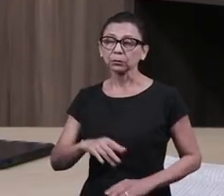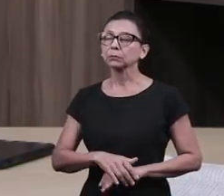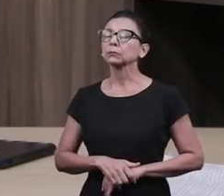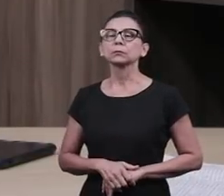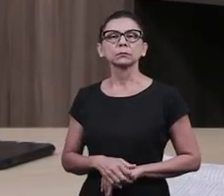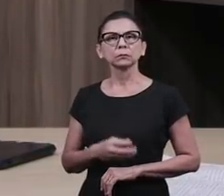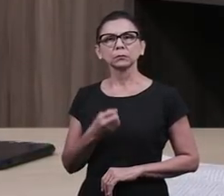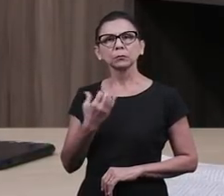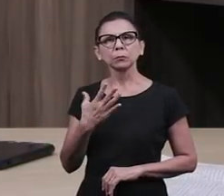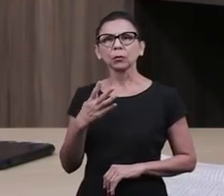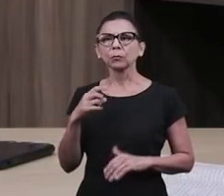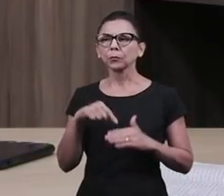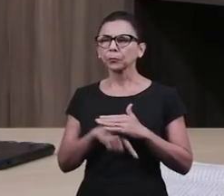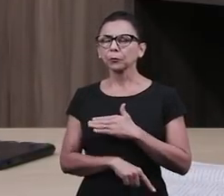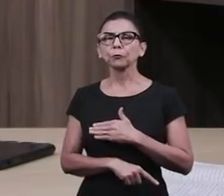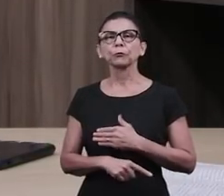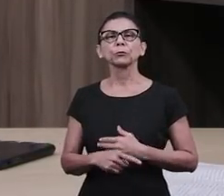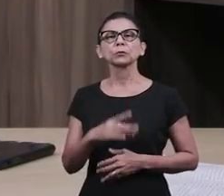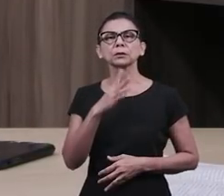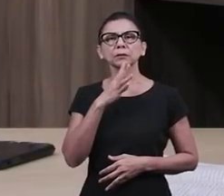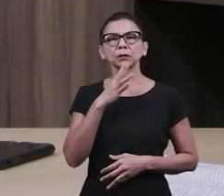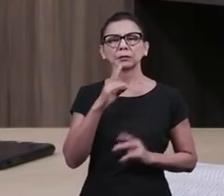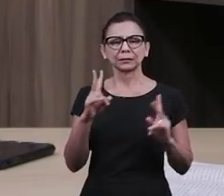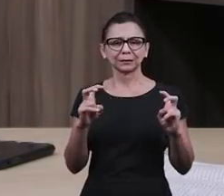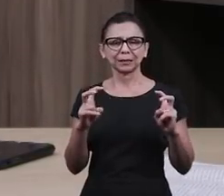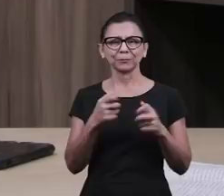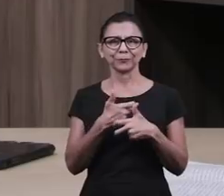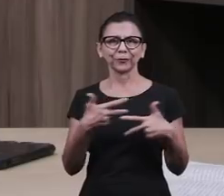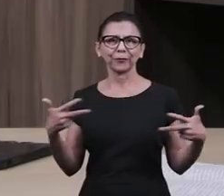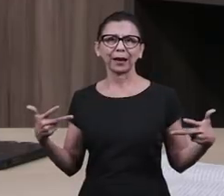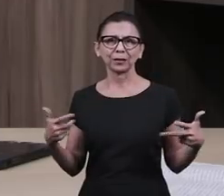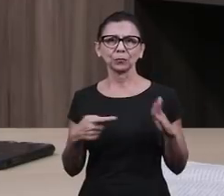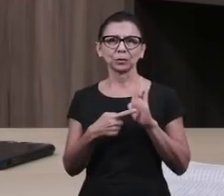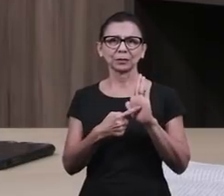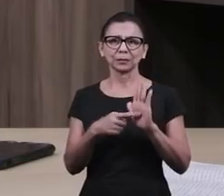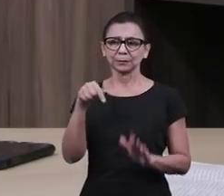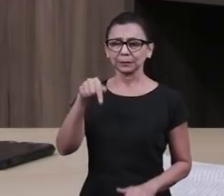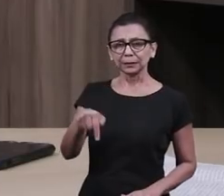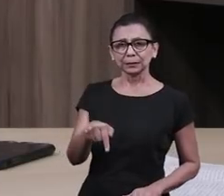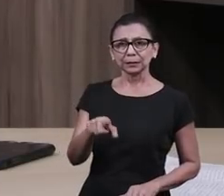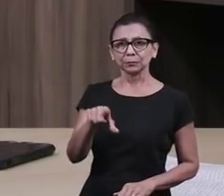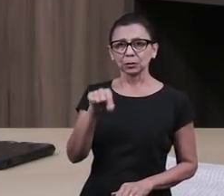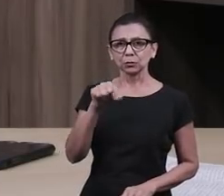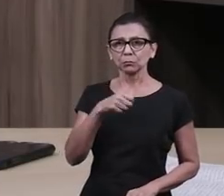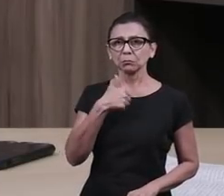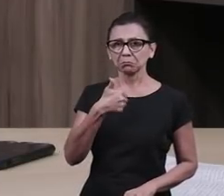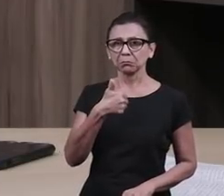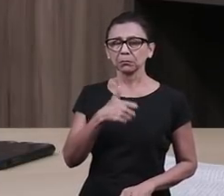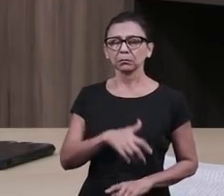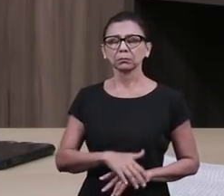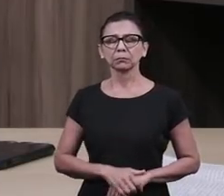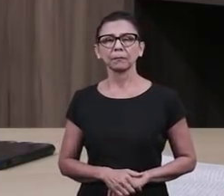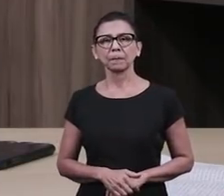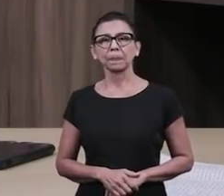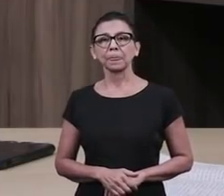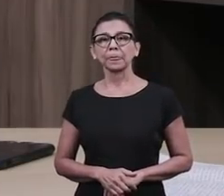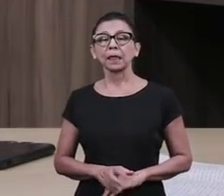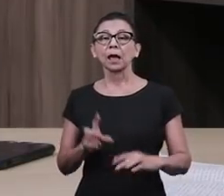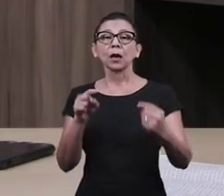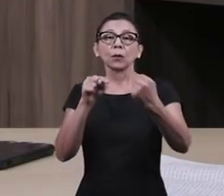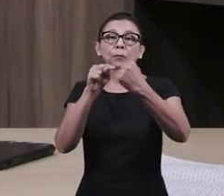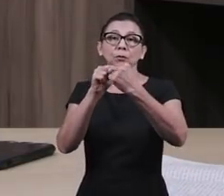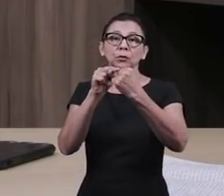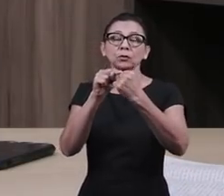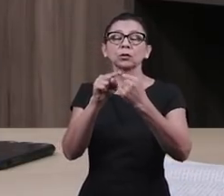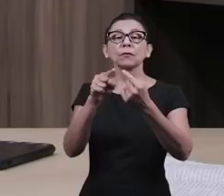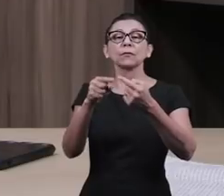tem um aprofundamento maior sobre cada tema que nós abordamos aqui. É uma alternativa muito boa. Mas o nosso objetivo é abrir os